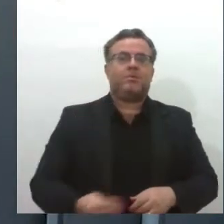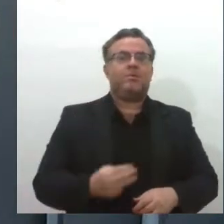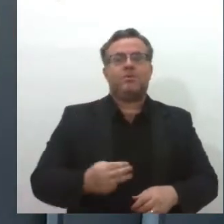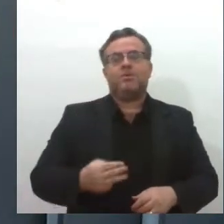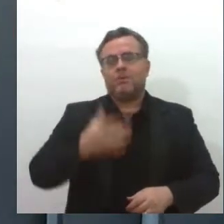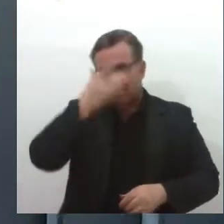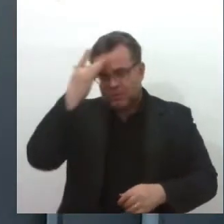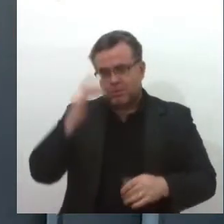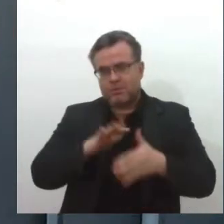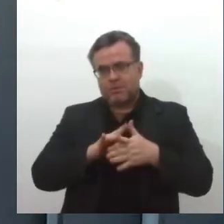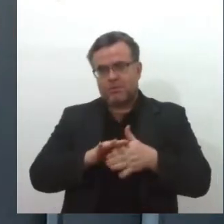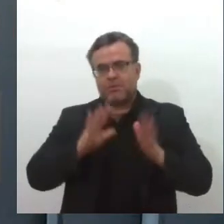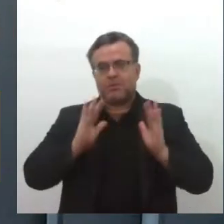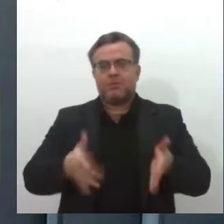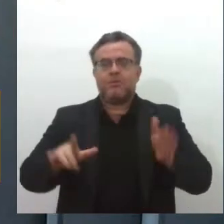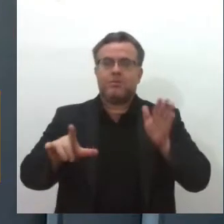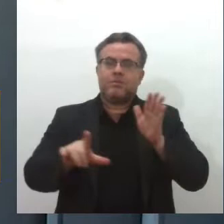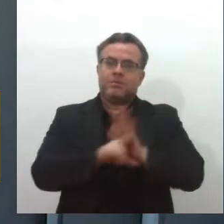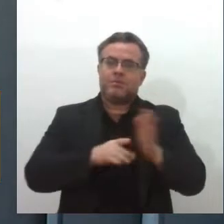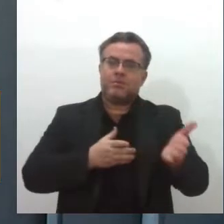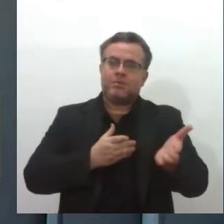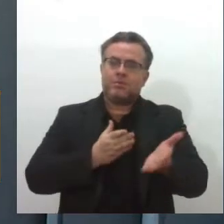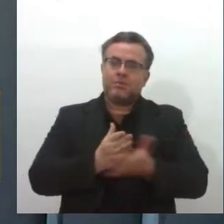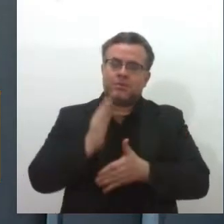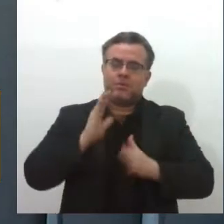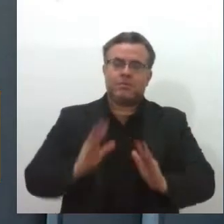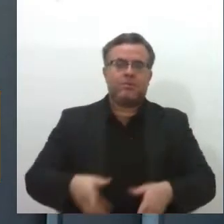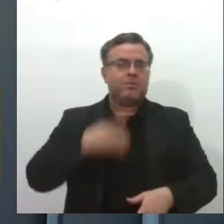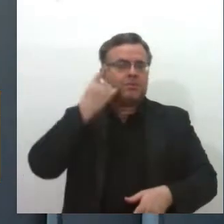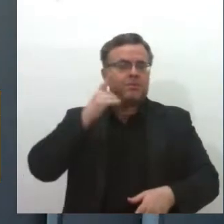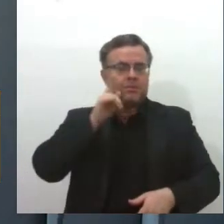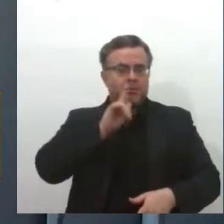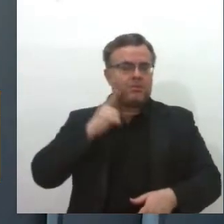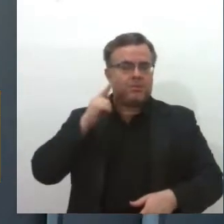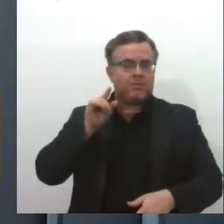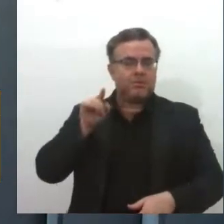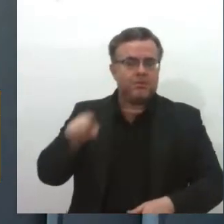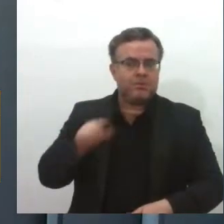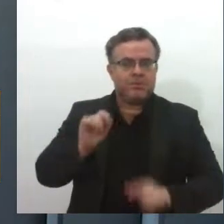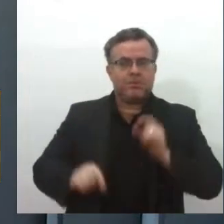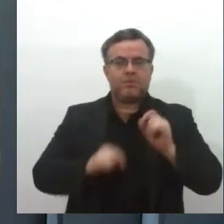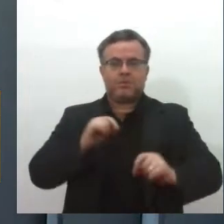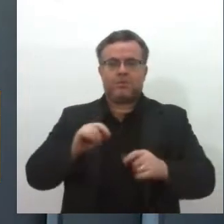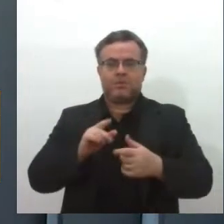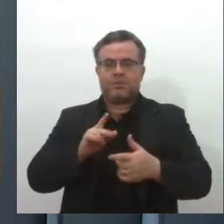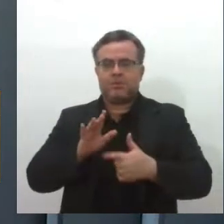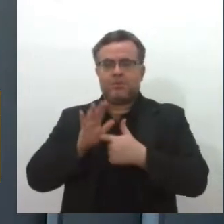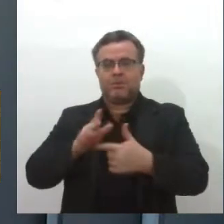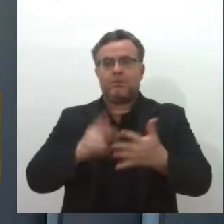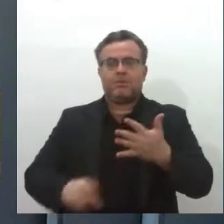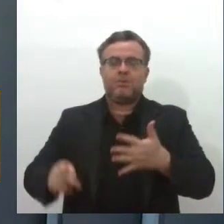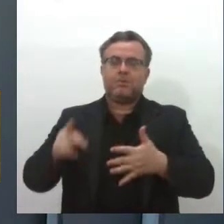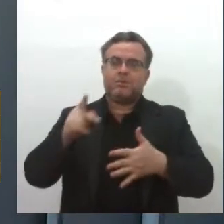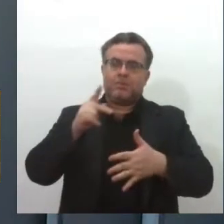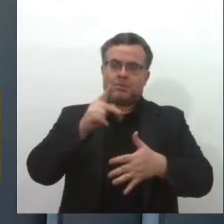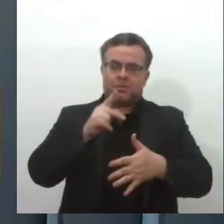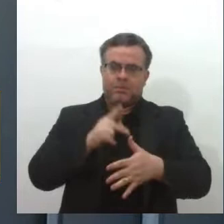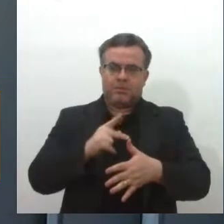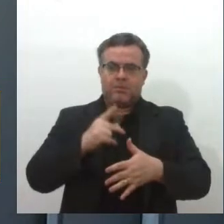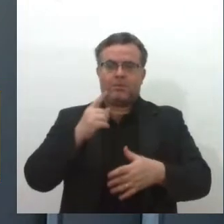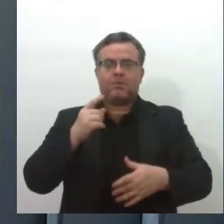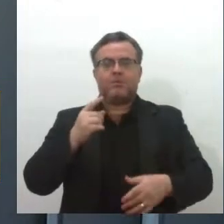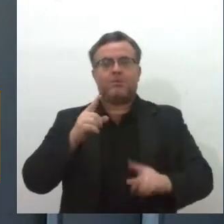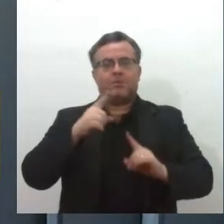aprovada na Assembleia Legislativa de Sergipe, de autoria da deputada Gorete Reis, garante prioridade para diabéticos tipo 1 e 2